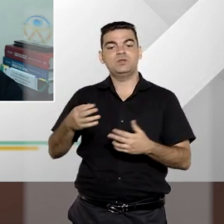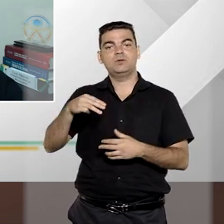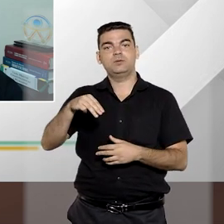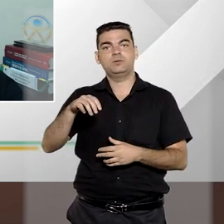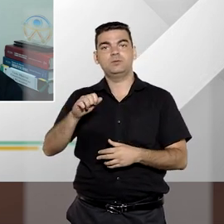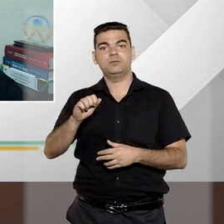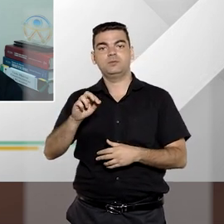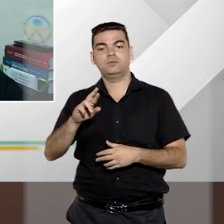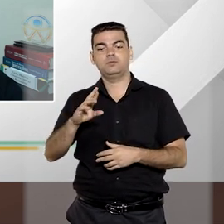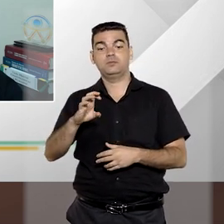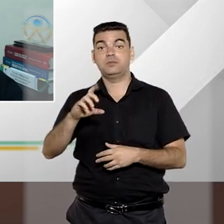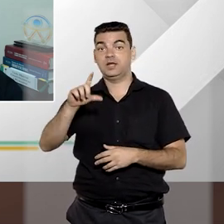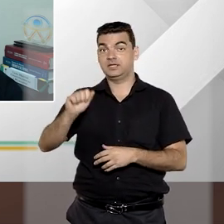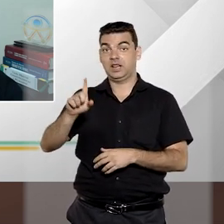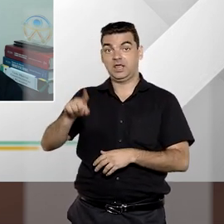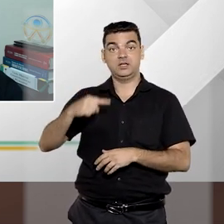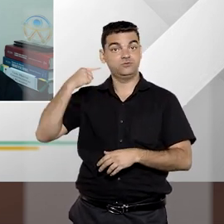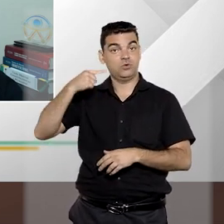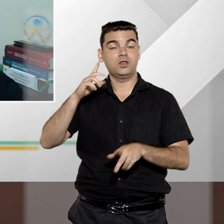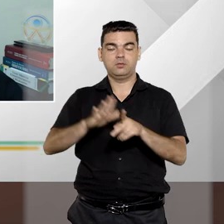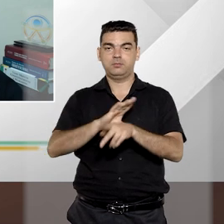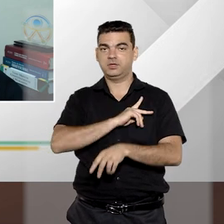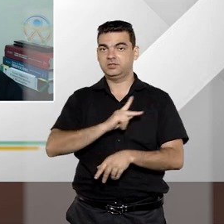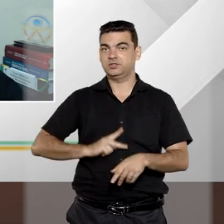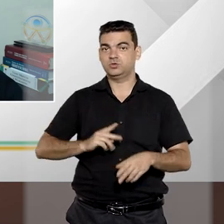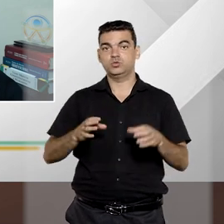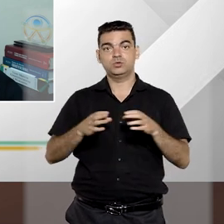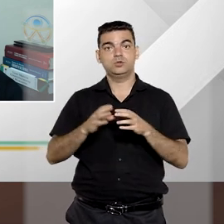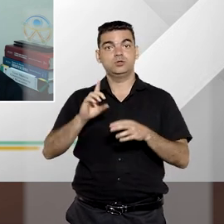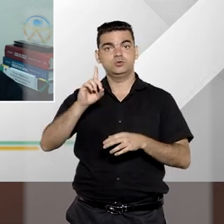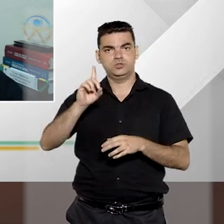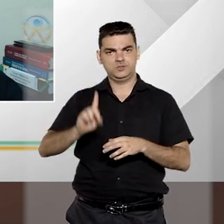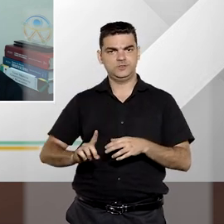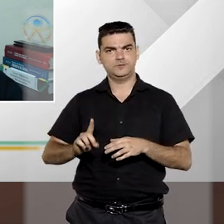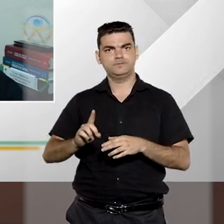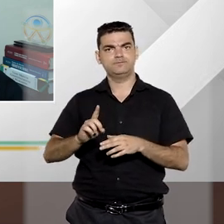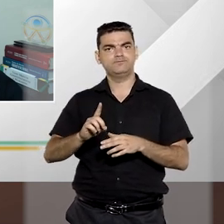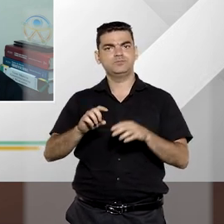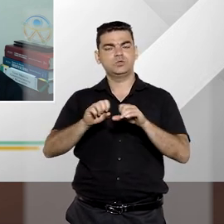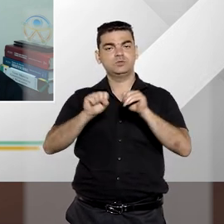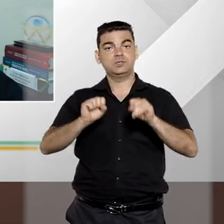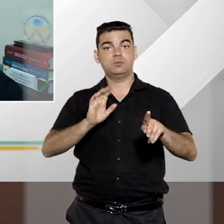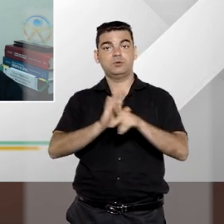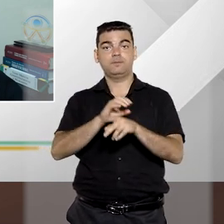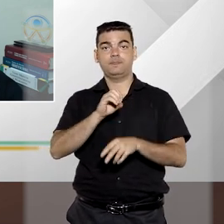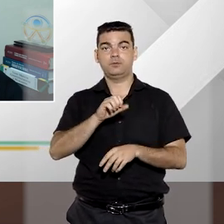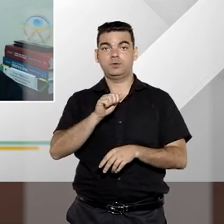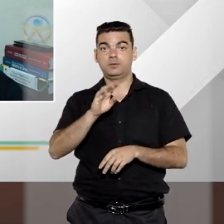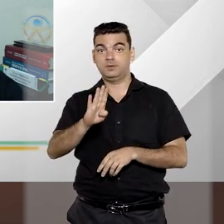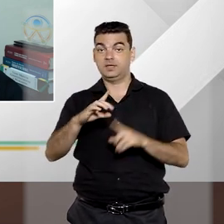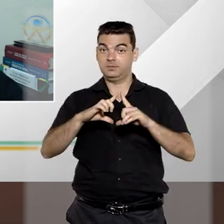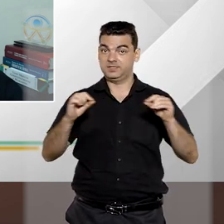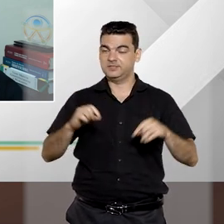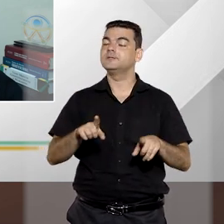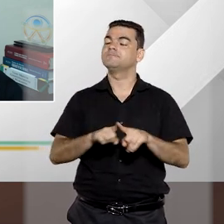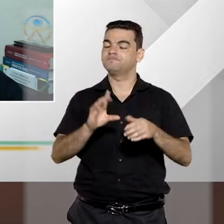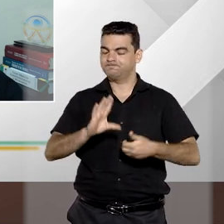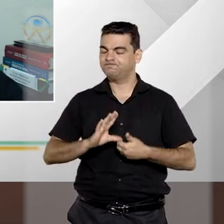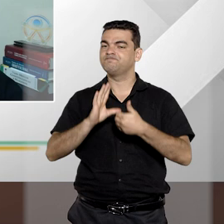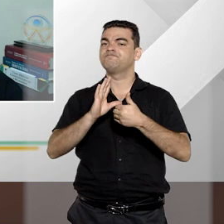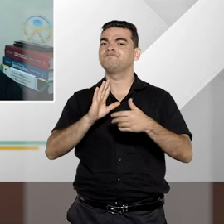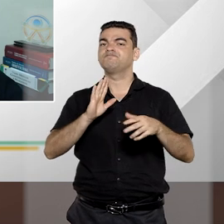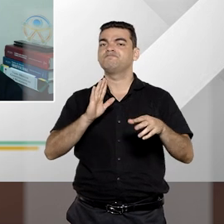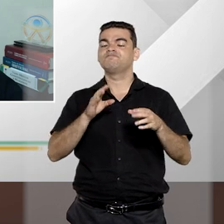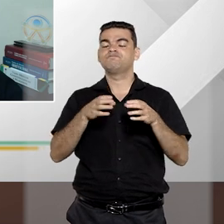Marcela Furst, advogada, presidente da Comissão de Direito Sistêmico da OAB do Distrito Federal, membro consultora